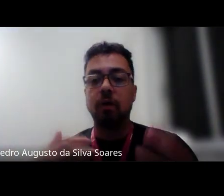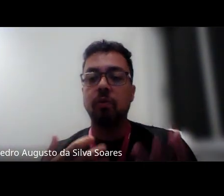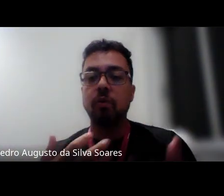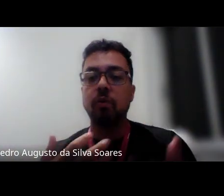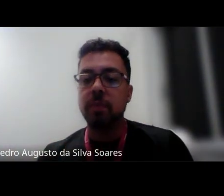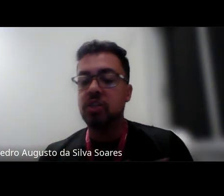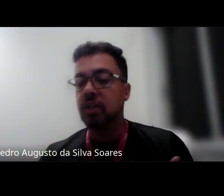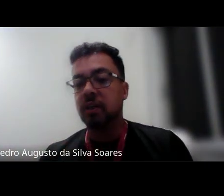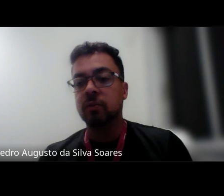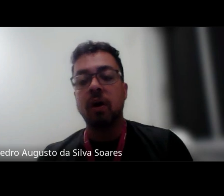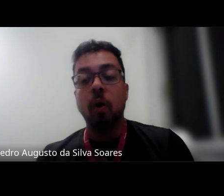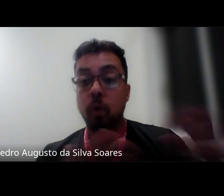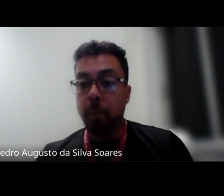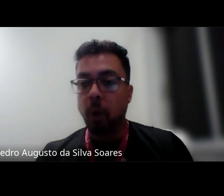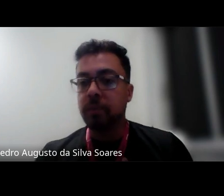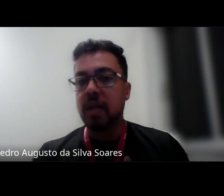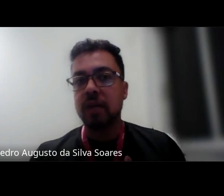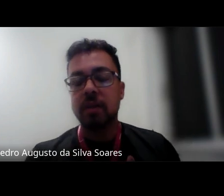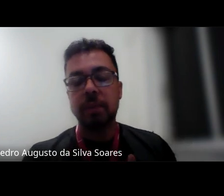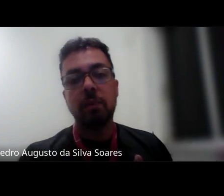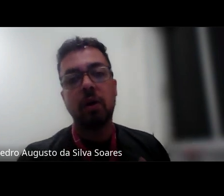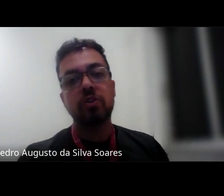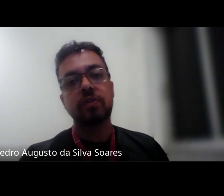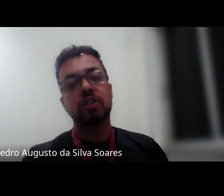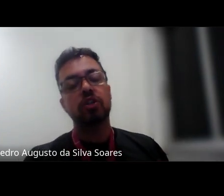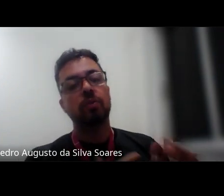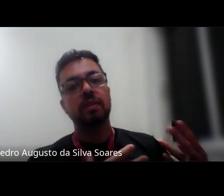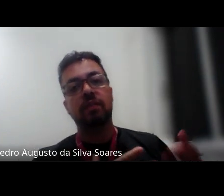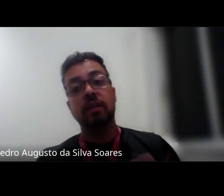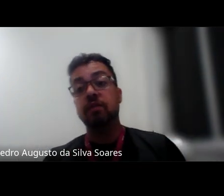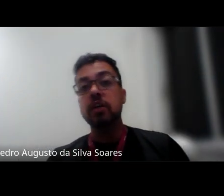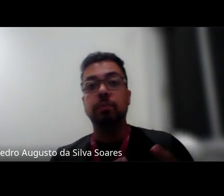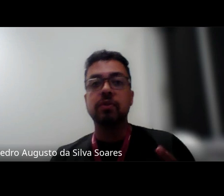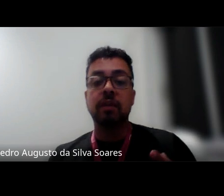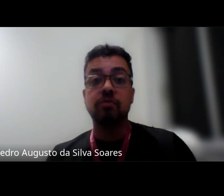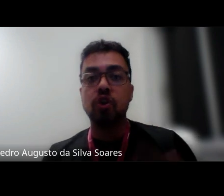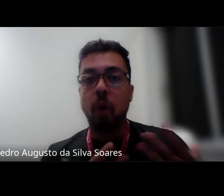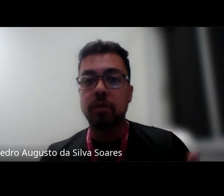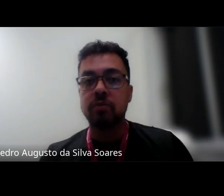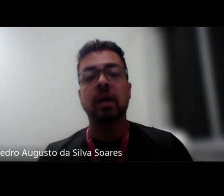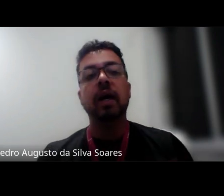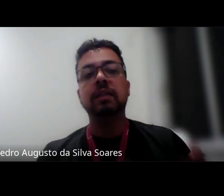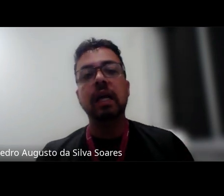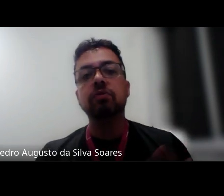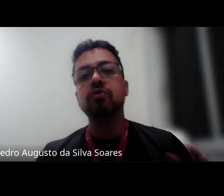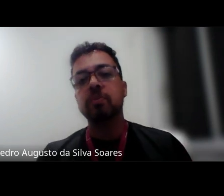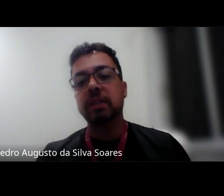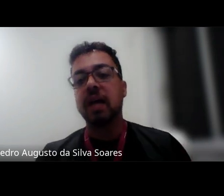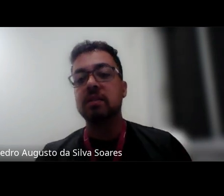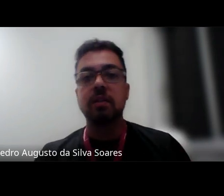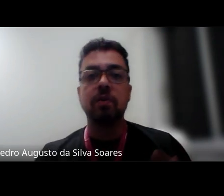um cálculo hoje mediano, ou com próprios dados epidemiológicos, a gente observa que 20% de óbitos dentro